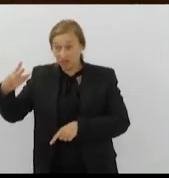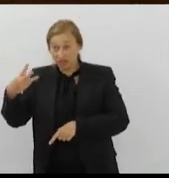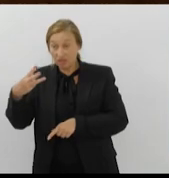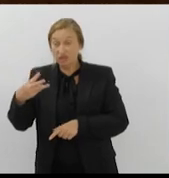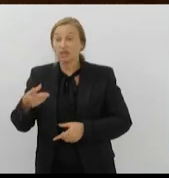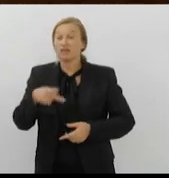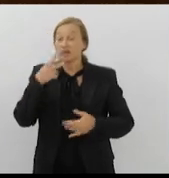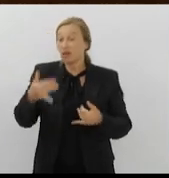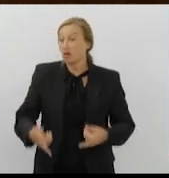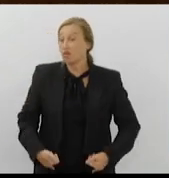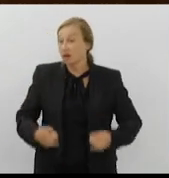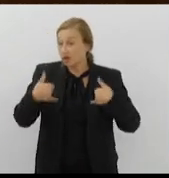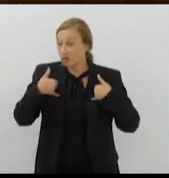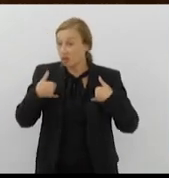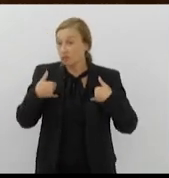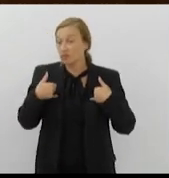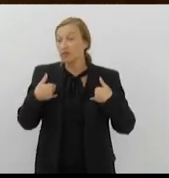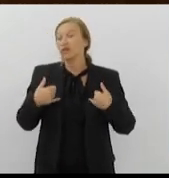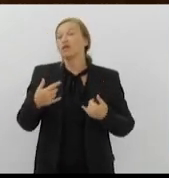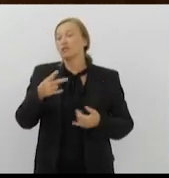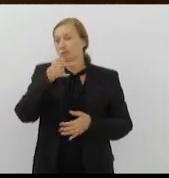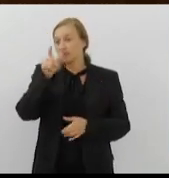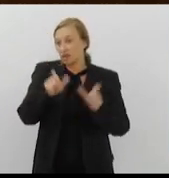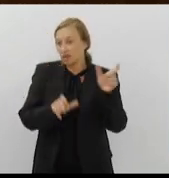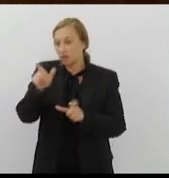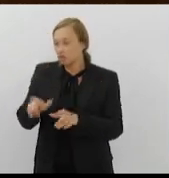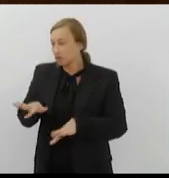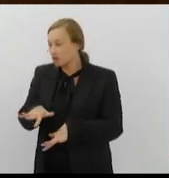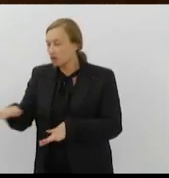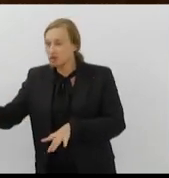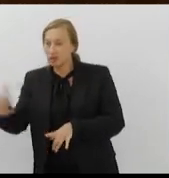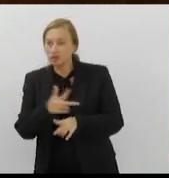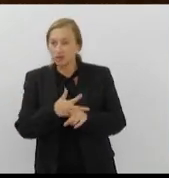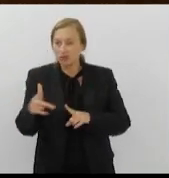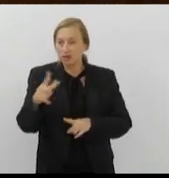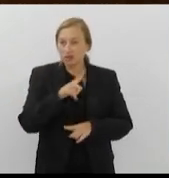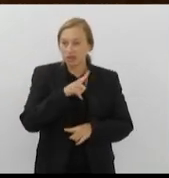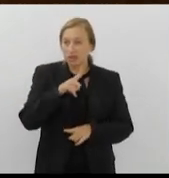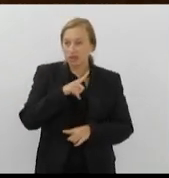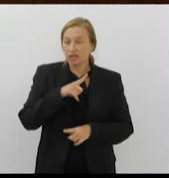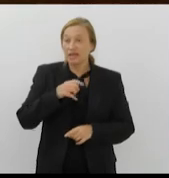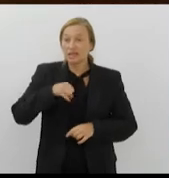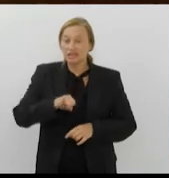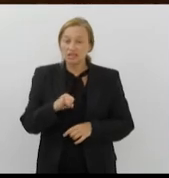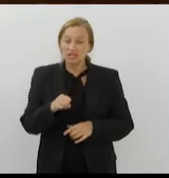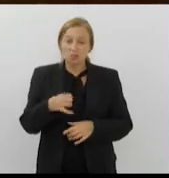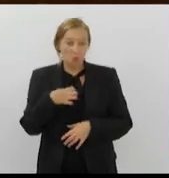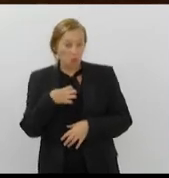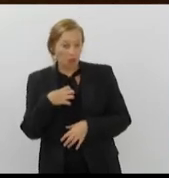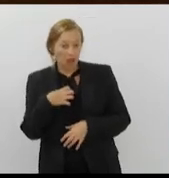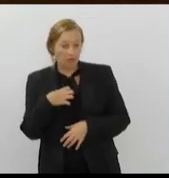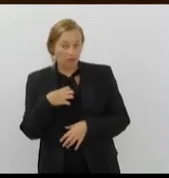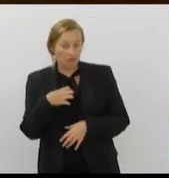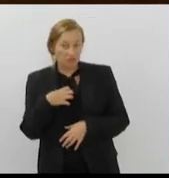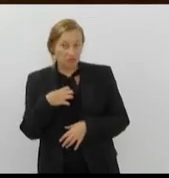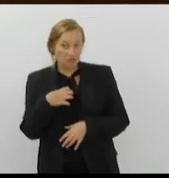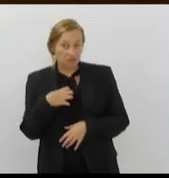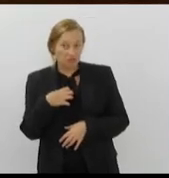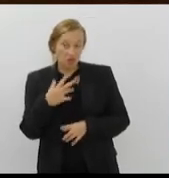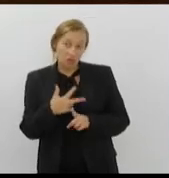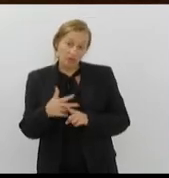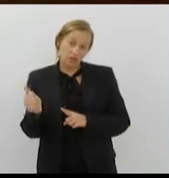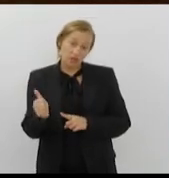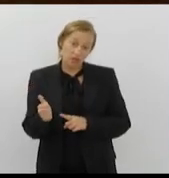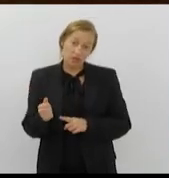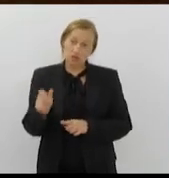muito orgulhosos quando alguém que vem da periferia consegue reafirmar. Se estão incomodados, né, com a vitória de alguém da